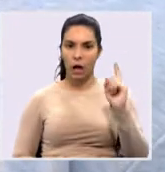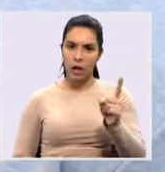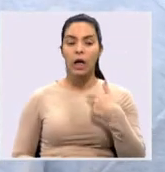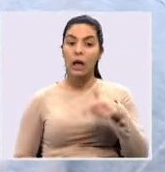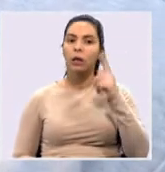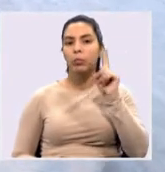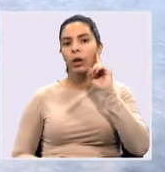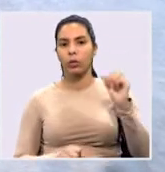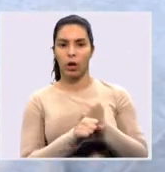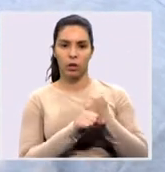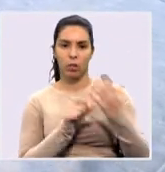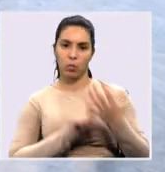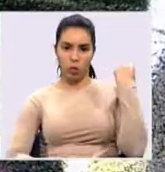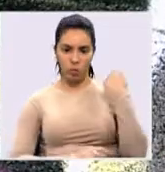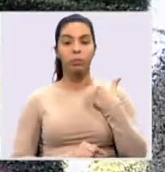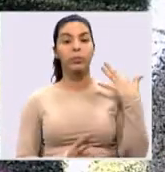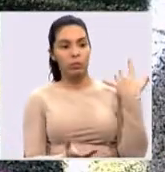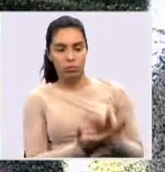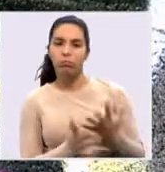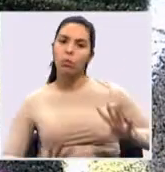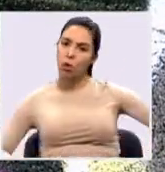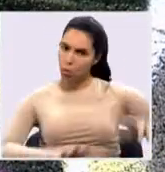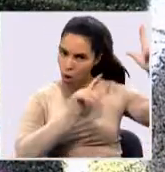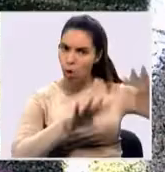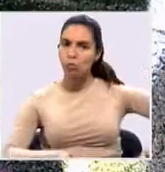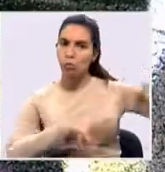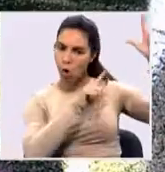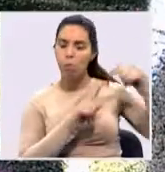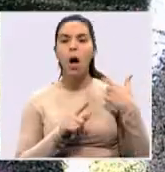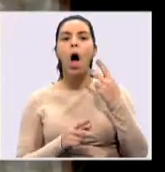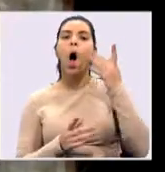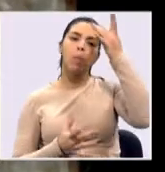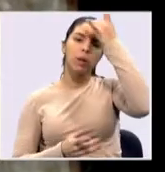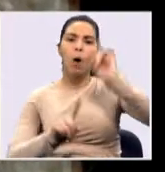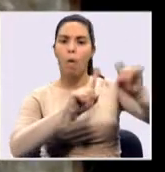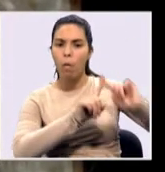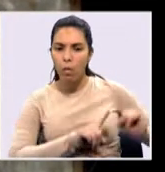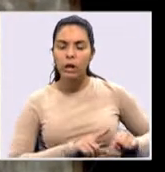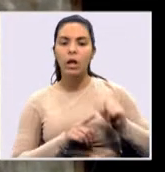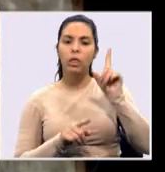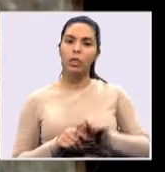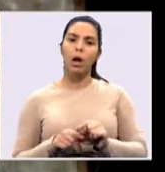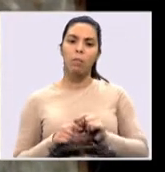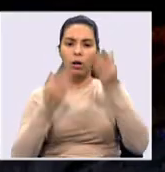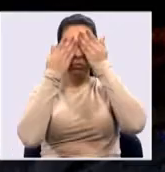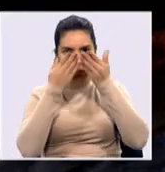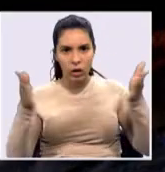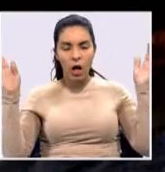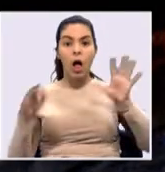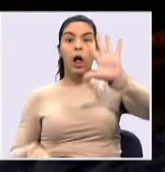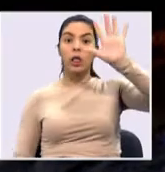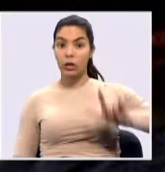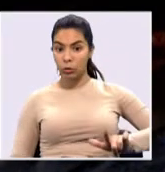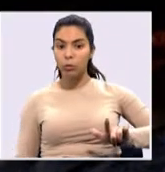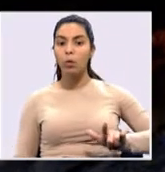podemos tirar das redes sociais no nosso trabalho. A arte urbana tem vindo a evoluir. Ainda divide opiniões, mas também abre